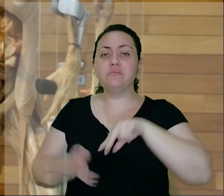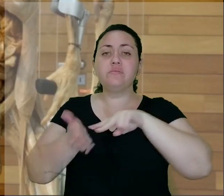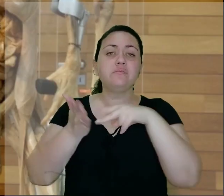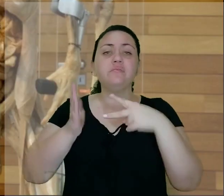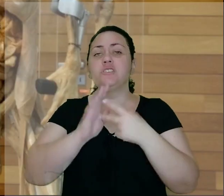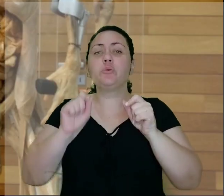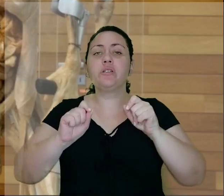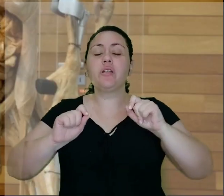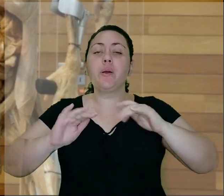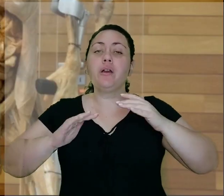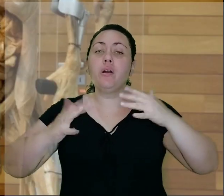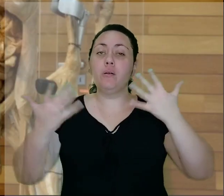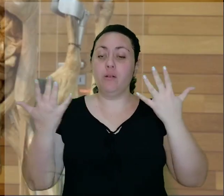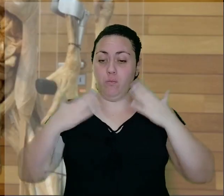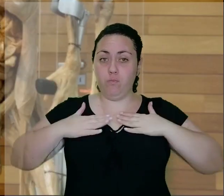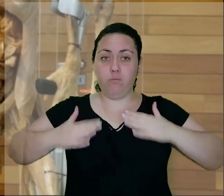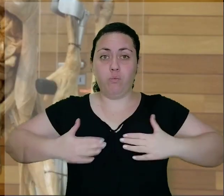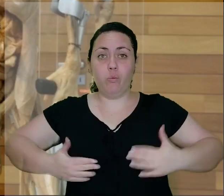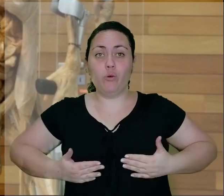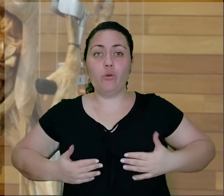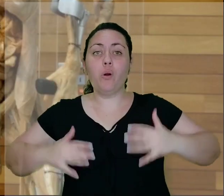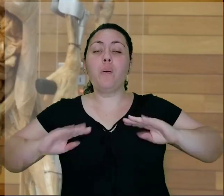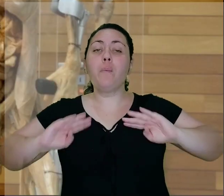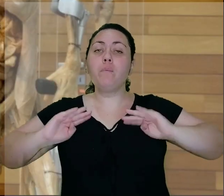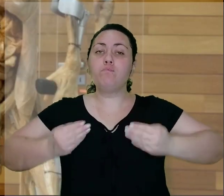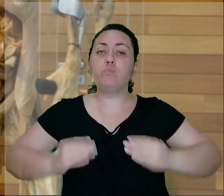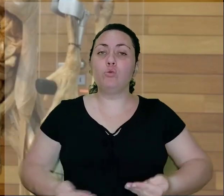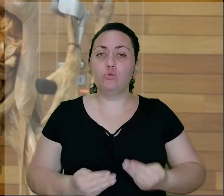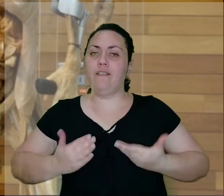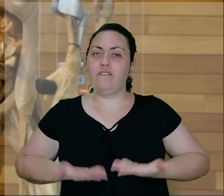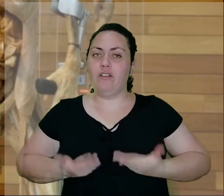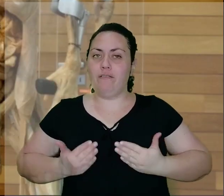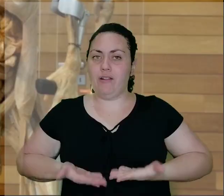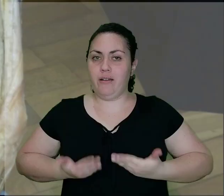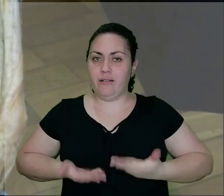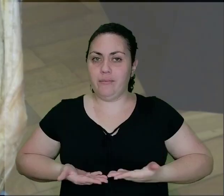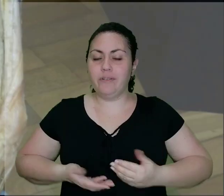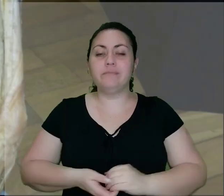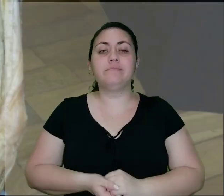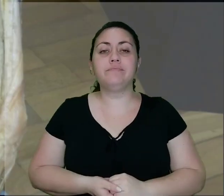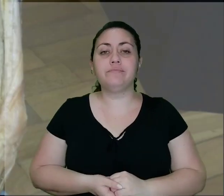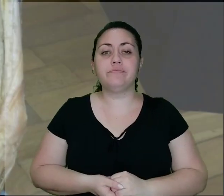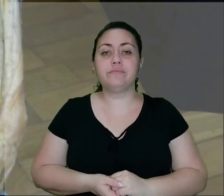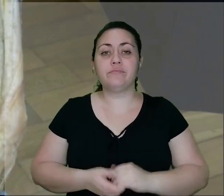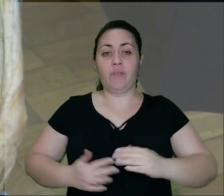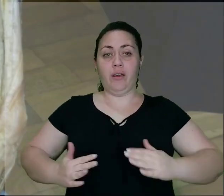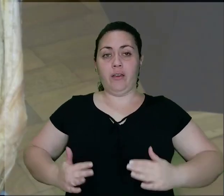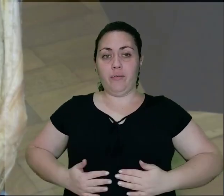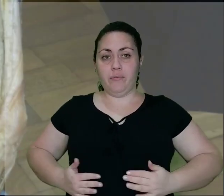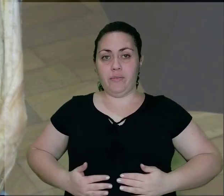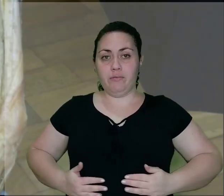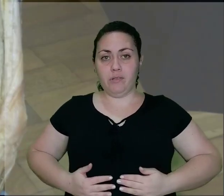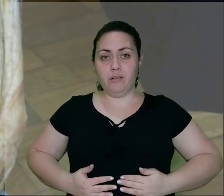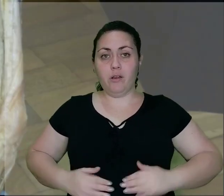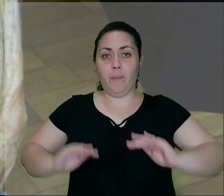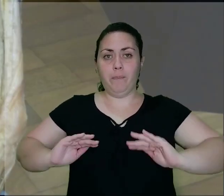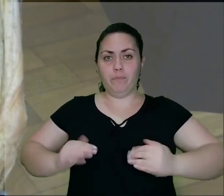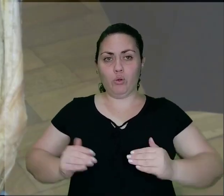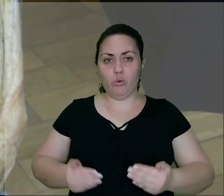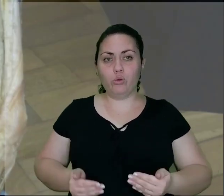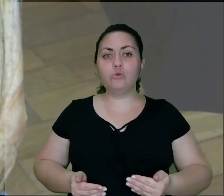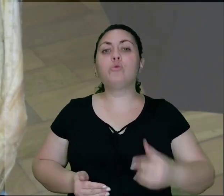ou engole e digere um lanche, seus músculos estão trabalhando. Os músculos circundam a cavidade